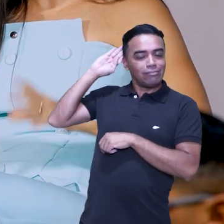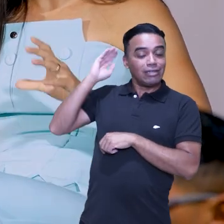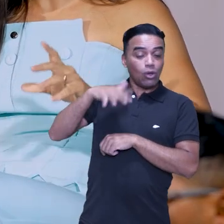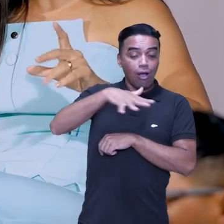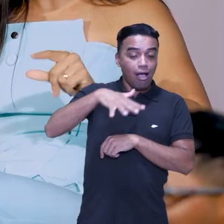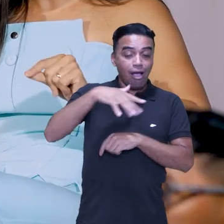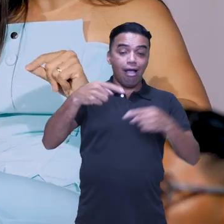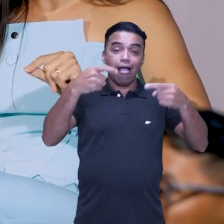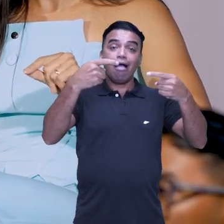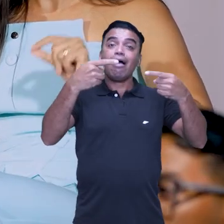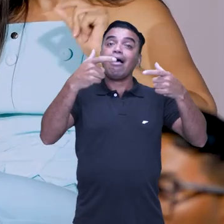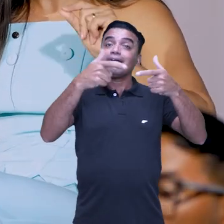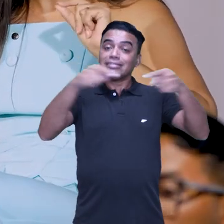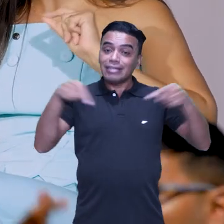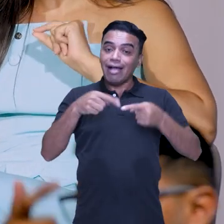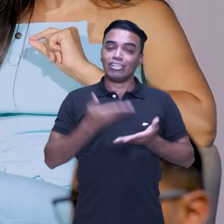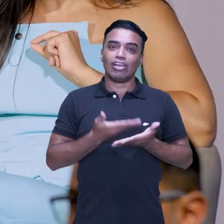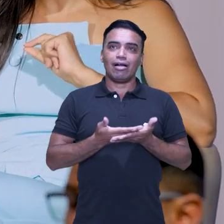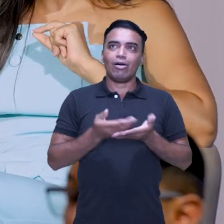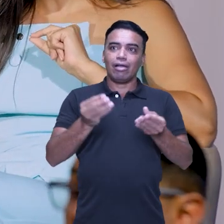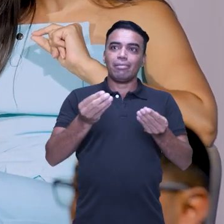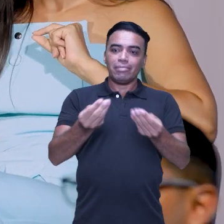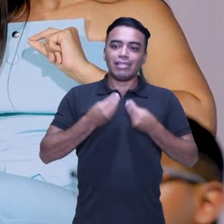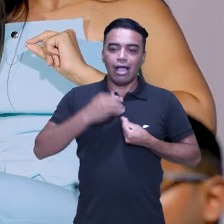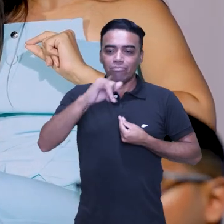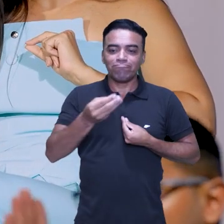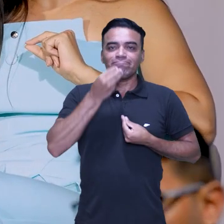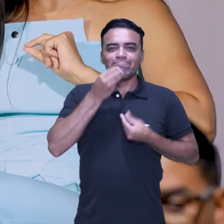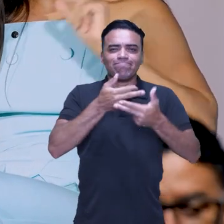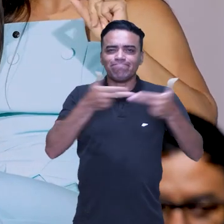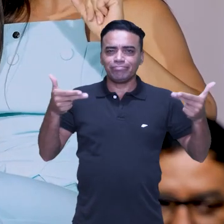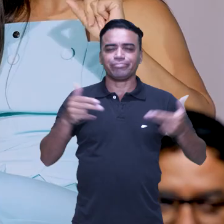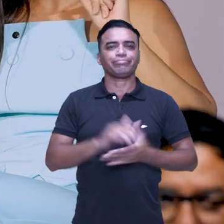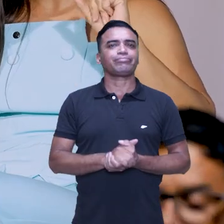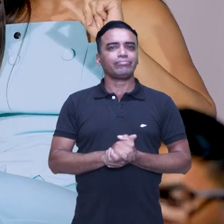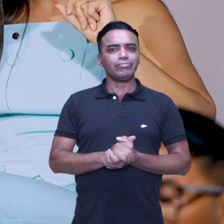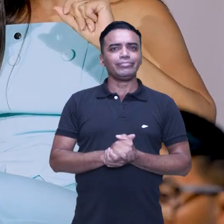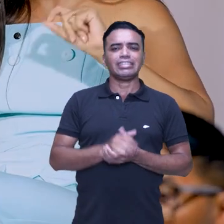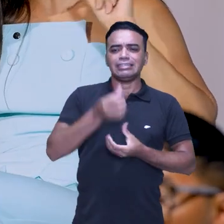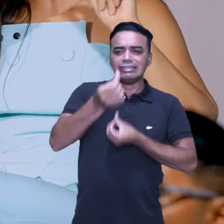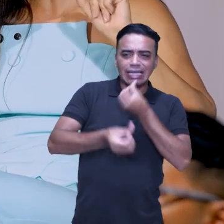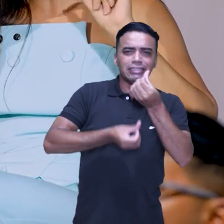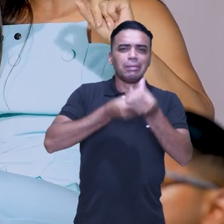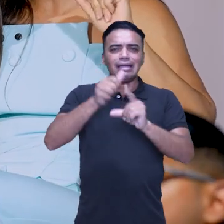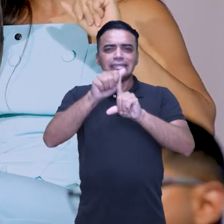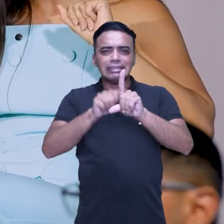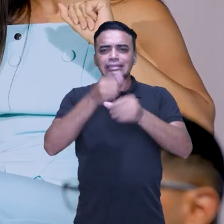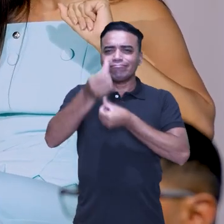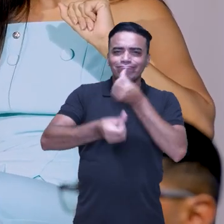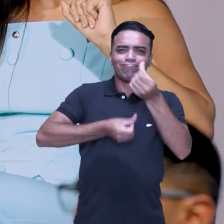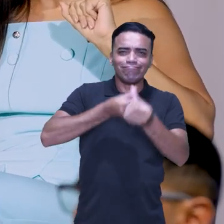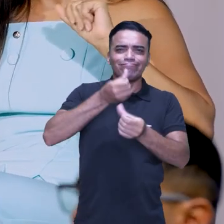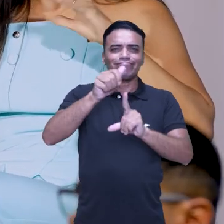me possibilita algumas oportunidades. Eu, semestre após semestre,